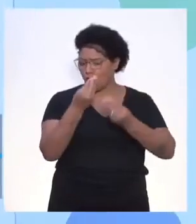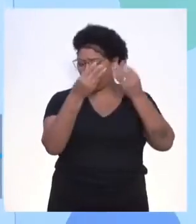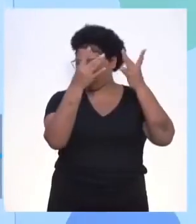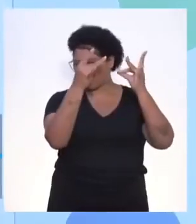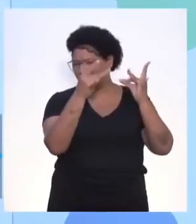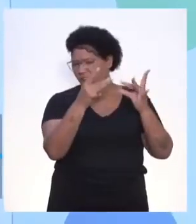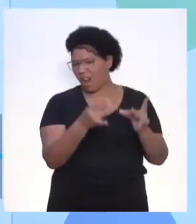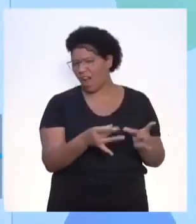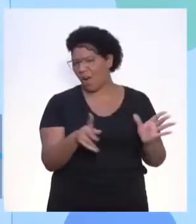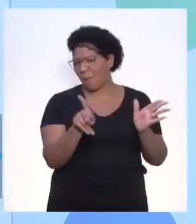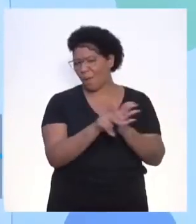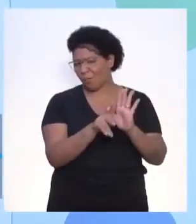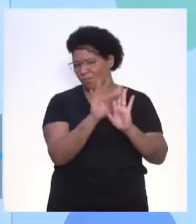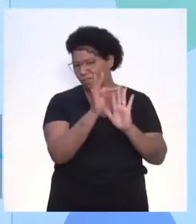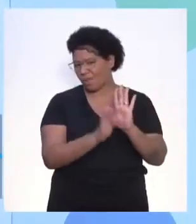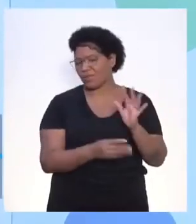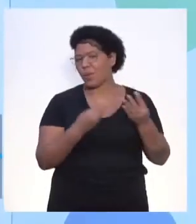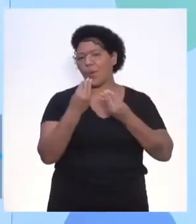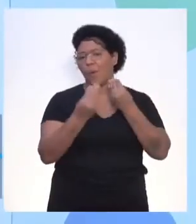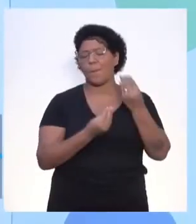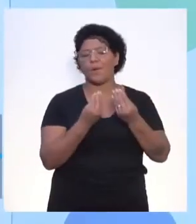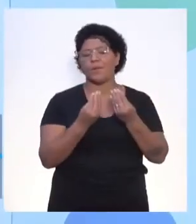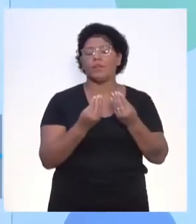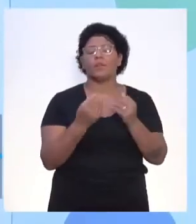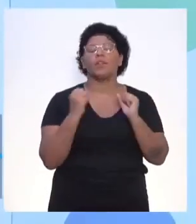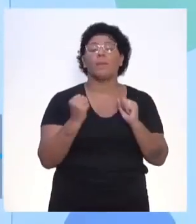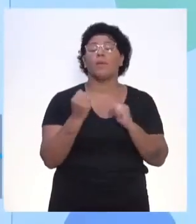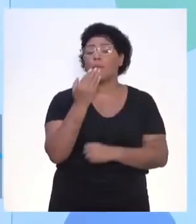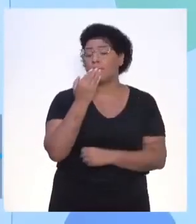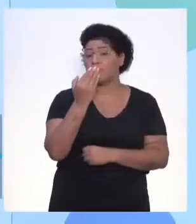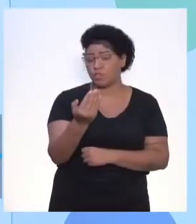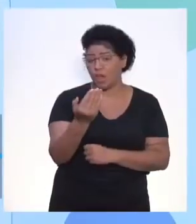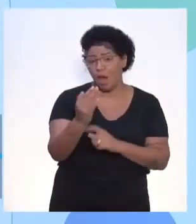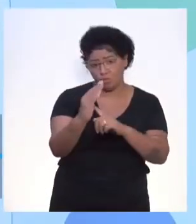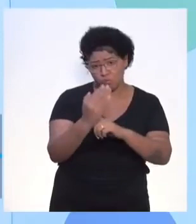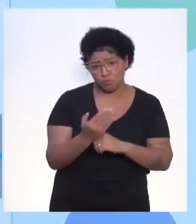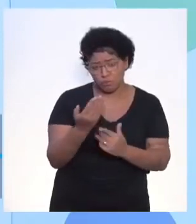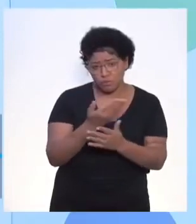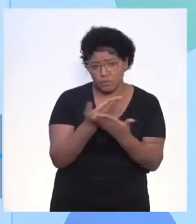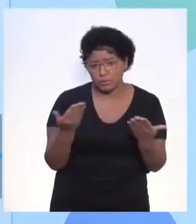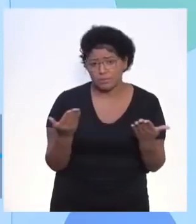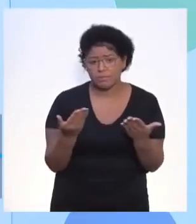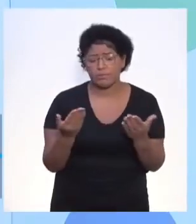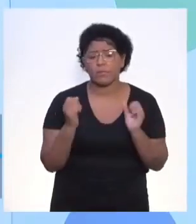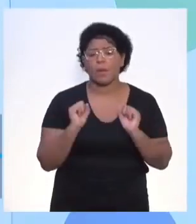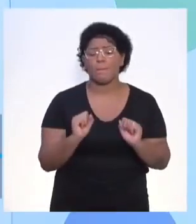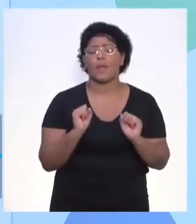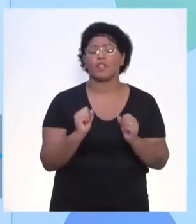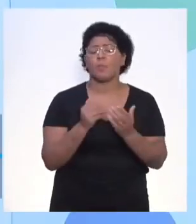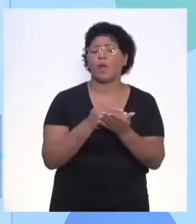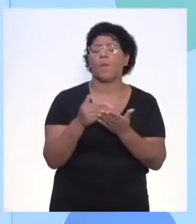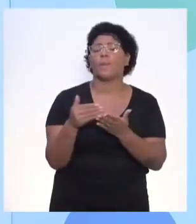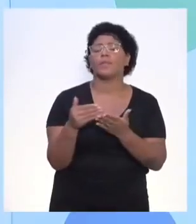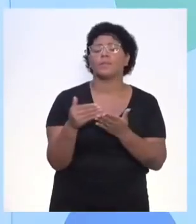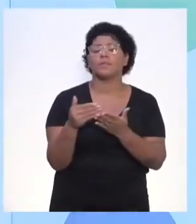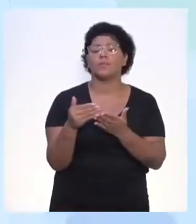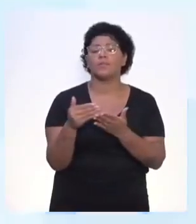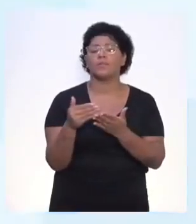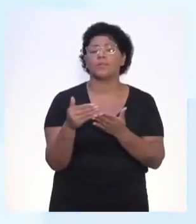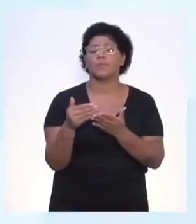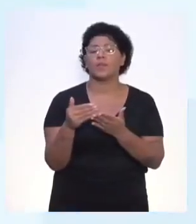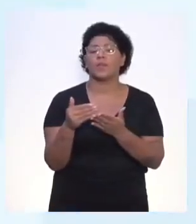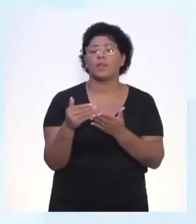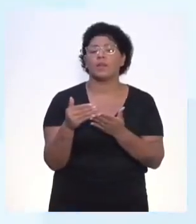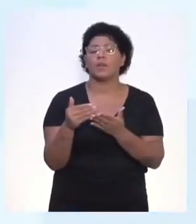descrever. Vamos lá começar a nossa aula, a gente precisa da ajuda de vocês, né? Então eu peço que vocês, para começar, né? Eu vou pôr na tela